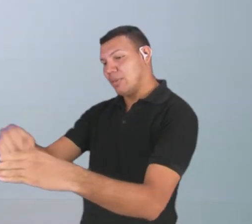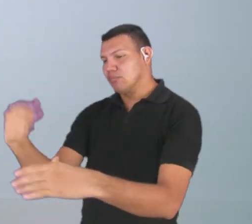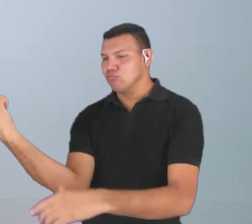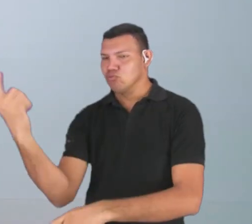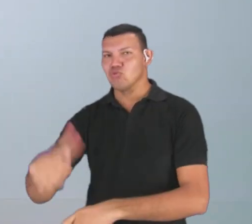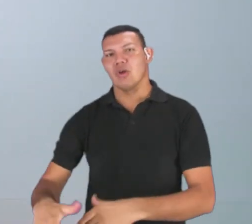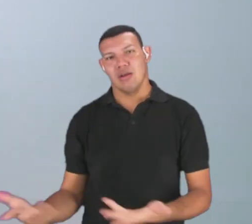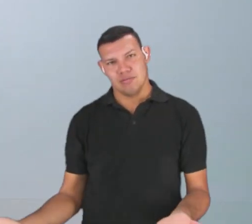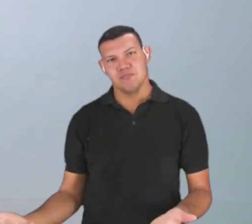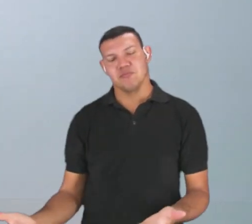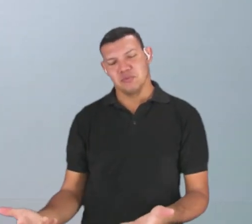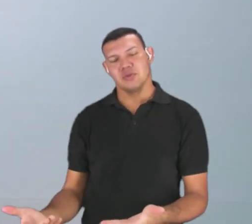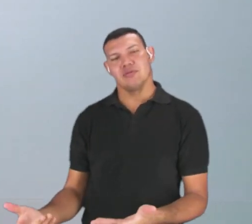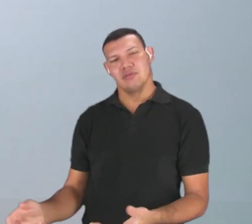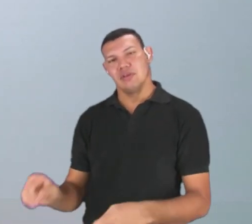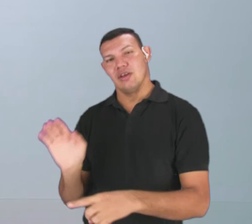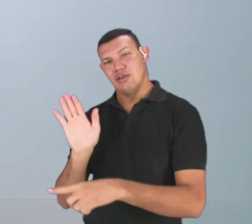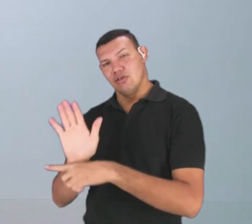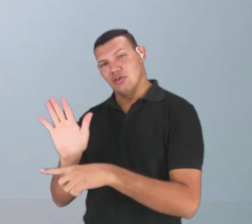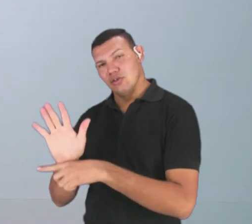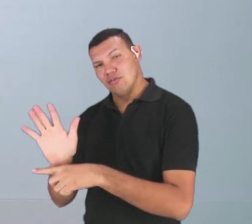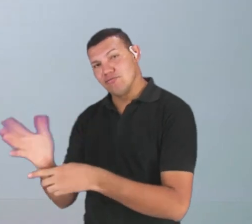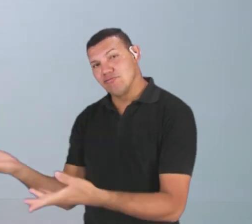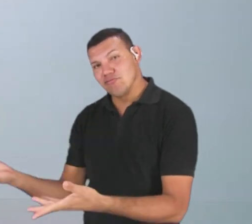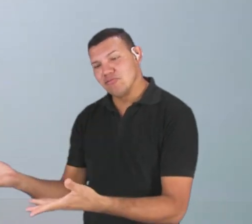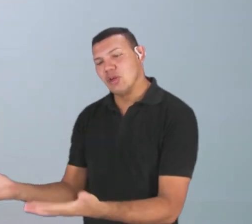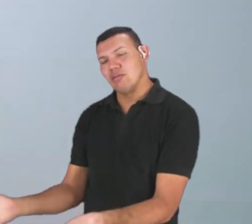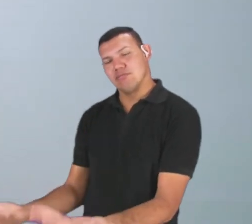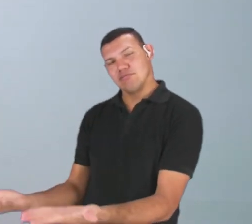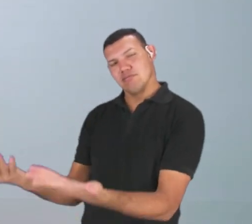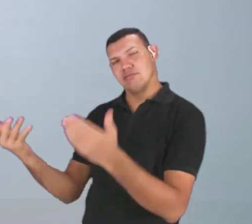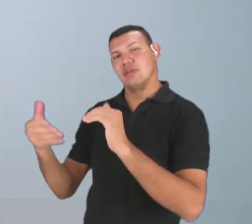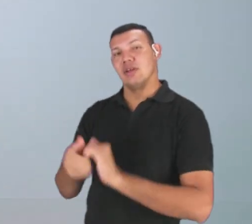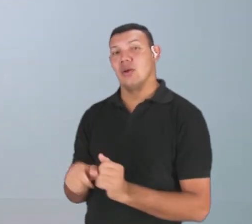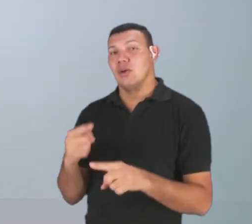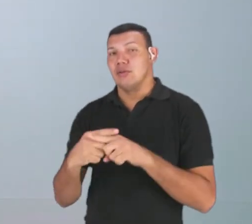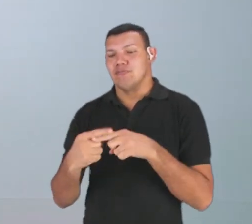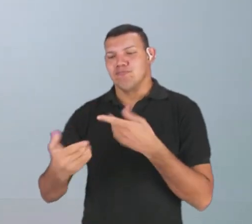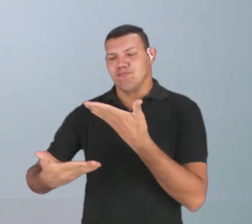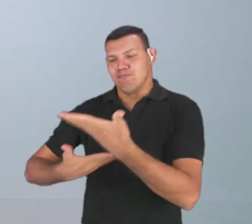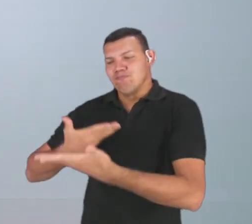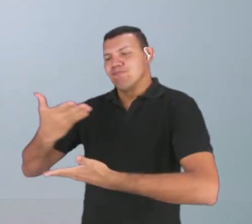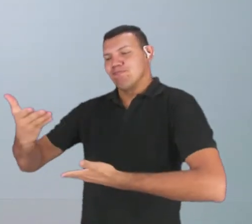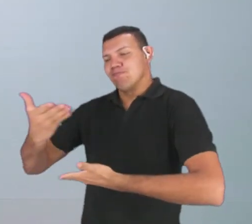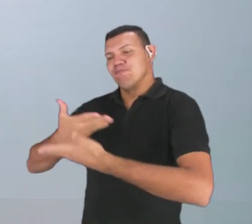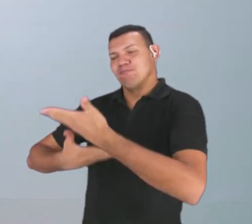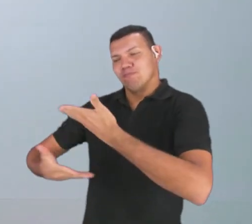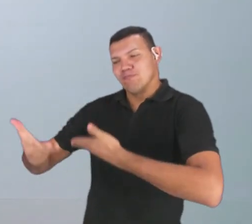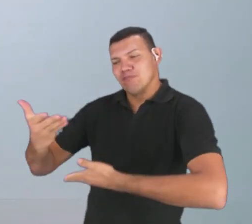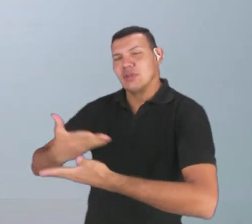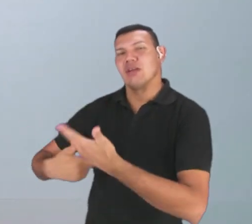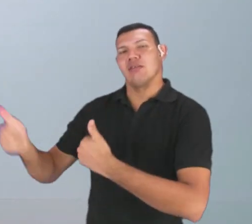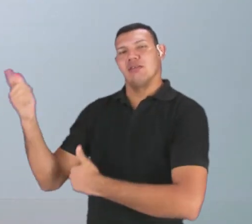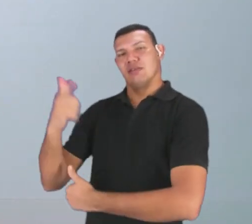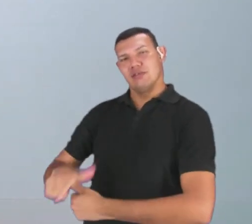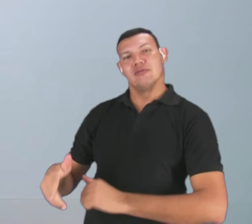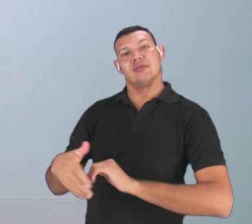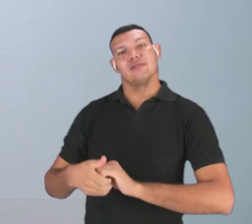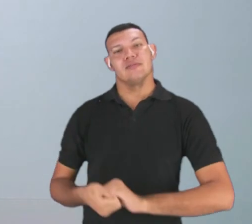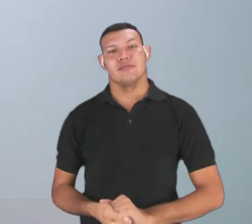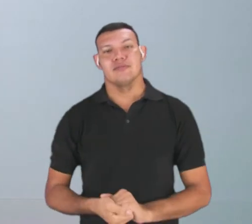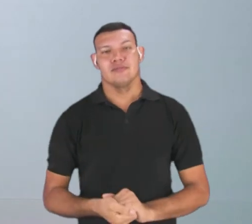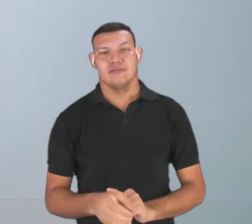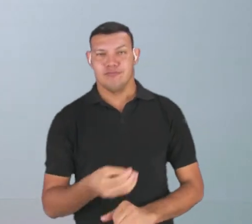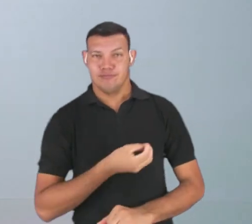um impacto positivo, porque toda uma dinâmica que existe ali começa a ser retomada de novo, essa dinâmica